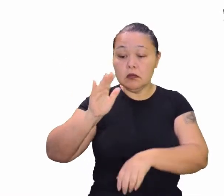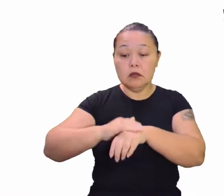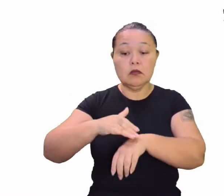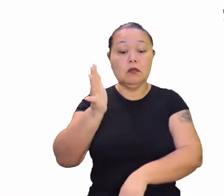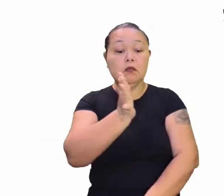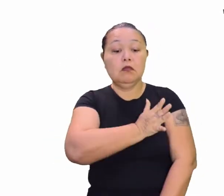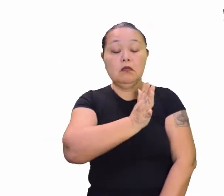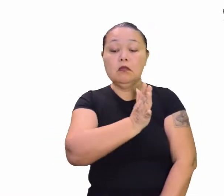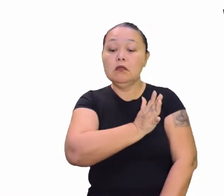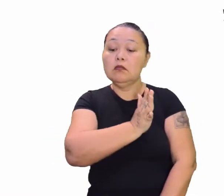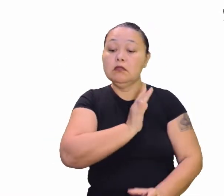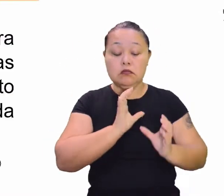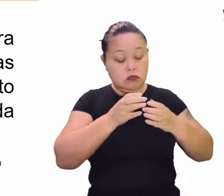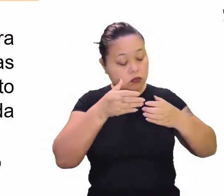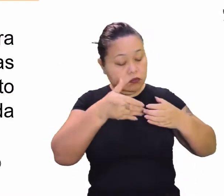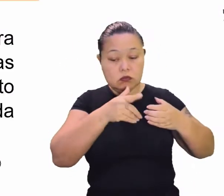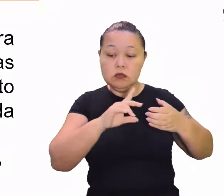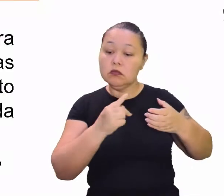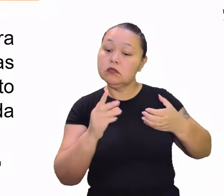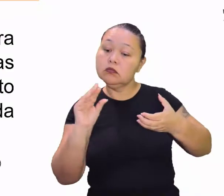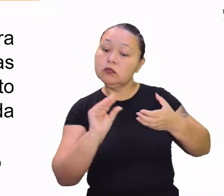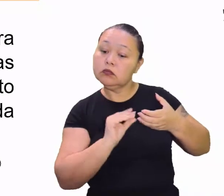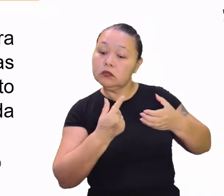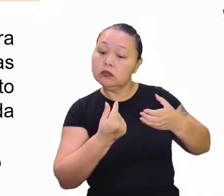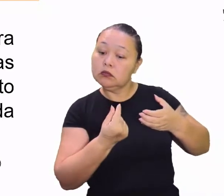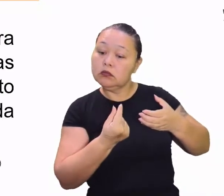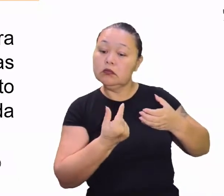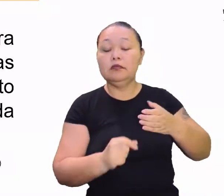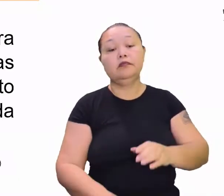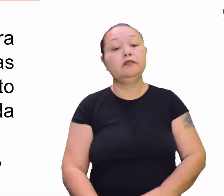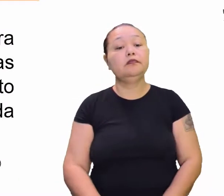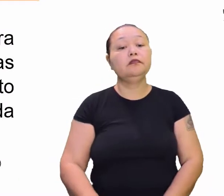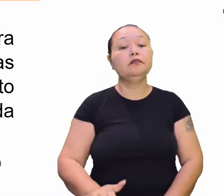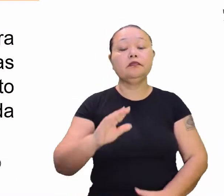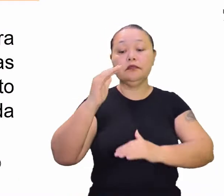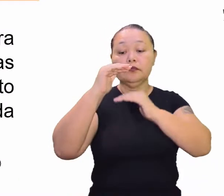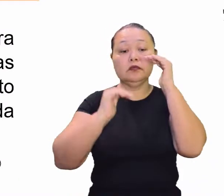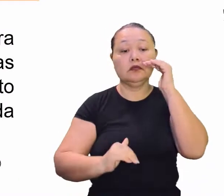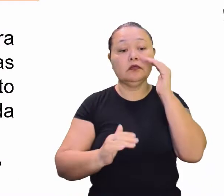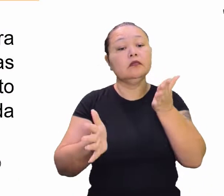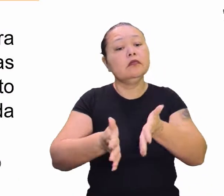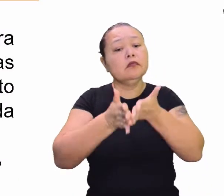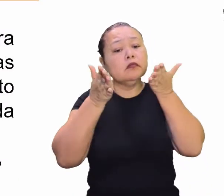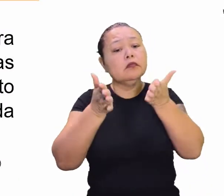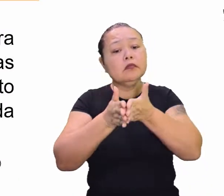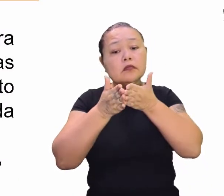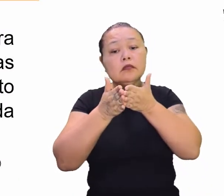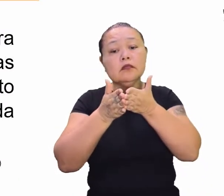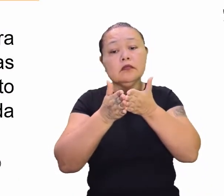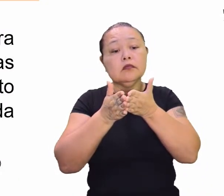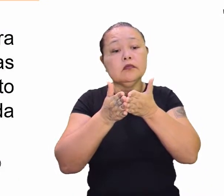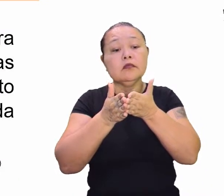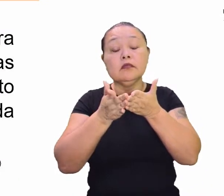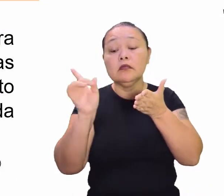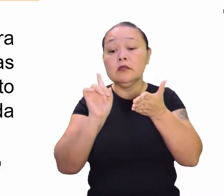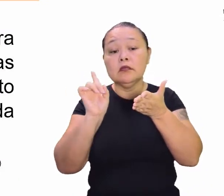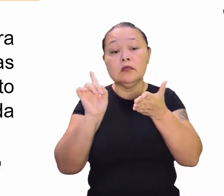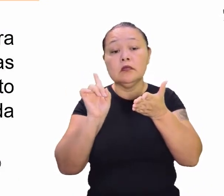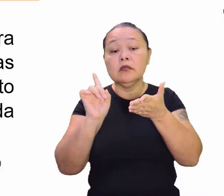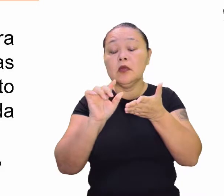renda total. Vamos lá. As desigualdades. A pobreza pode ser considerada como a